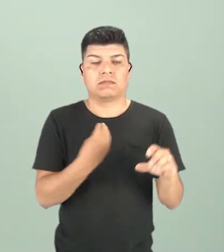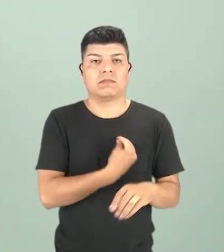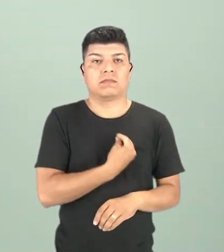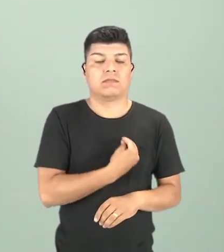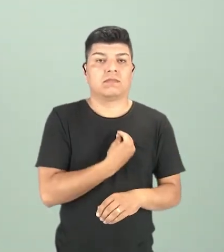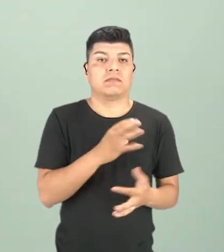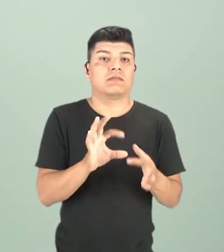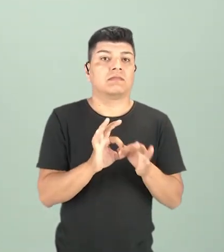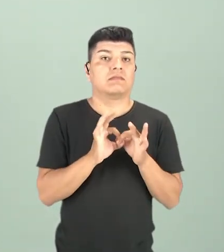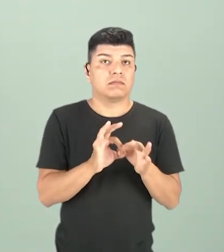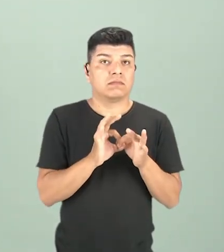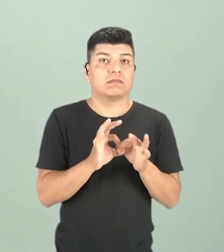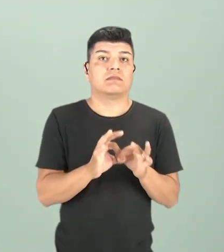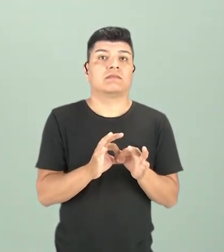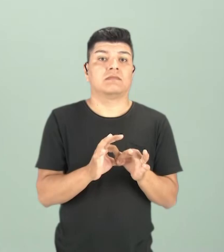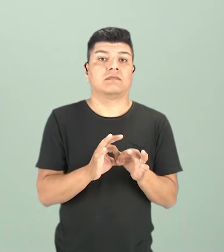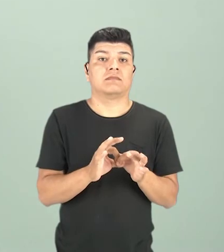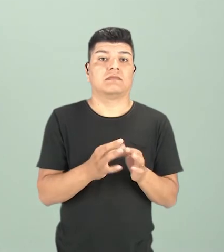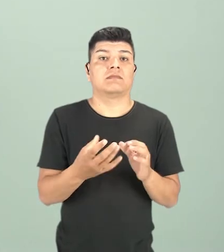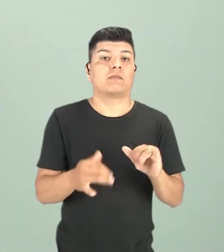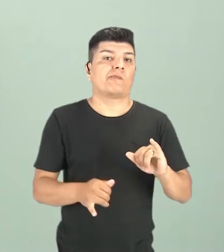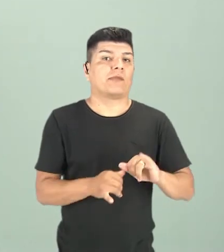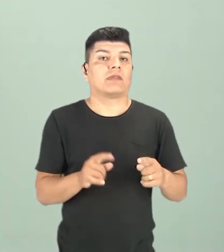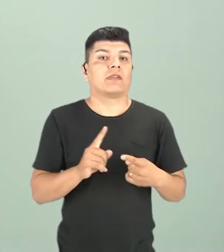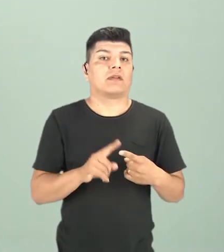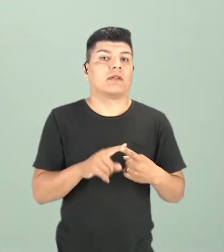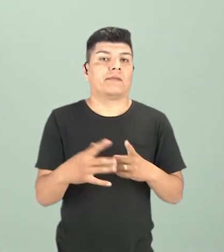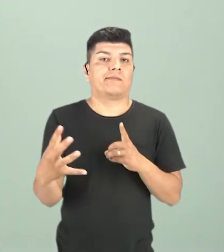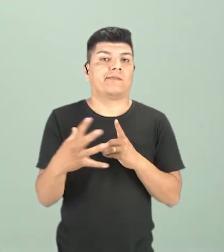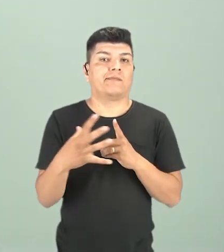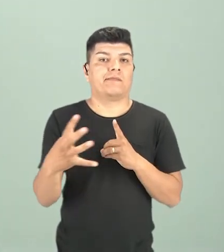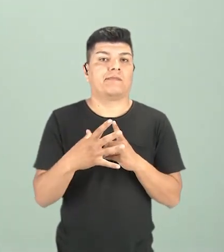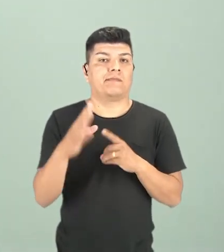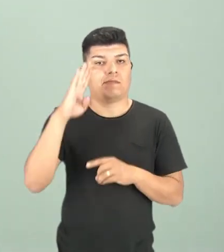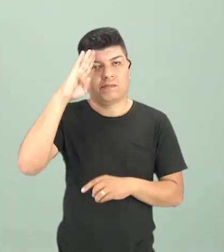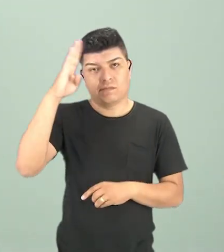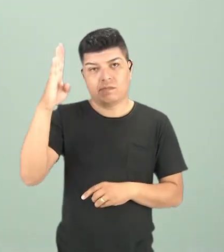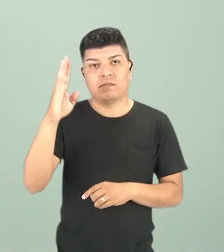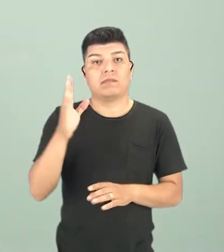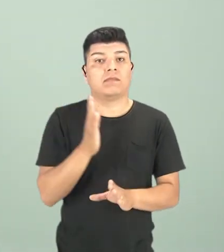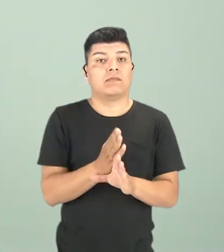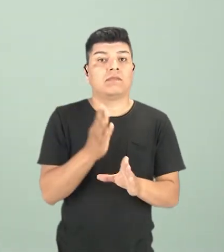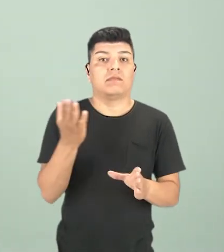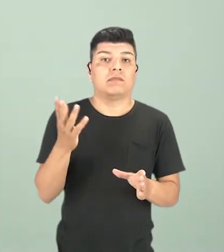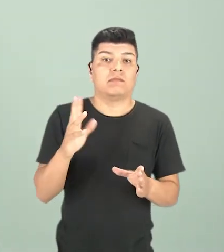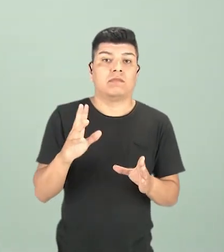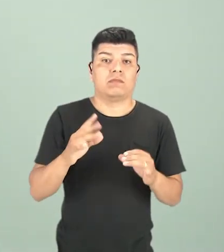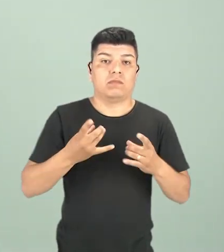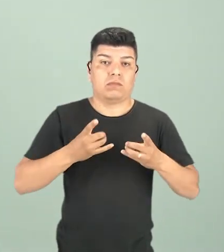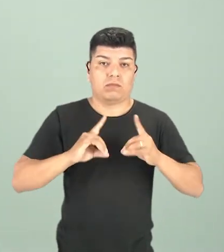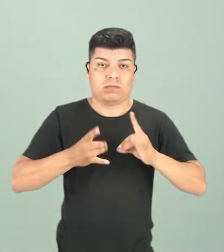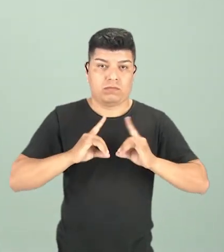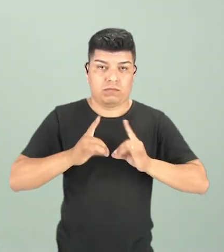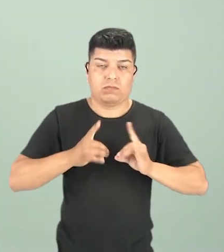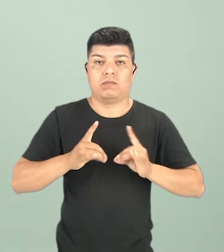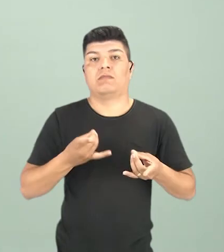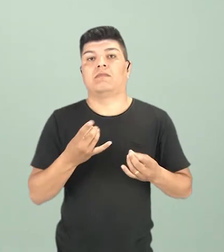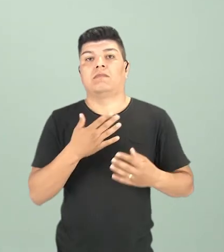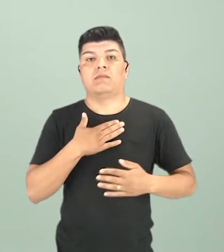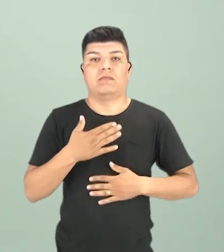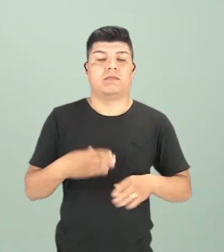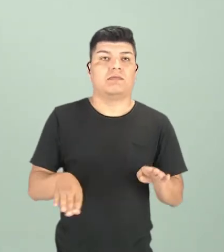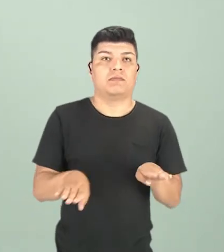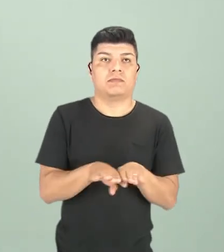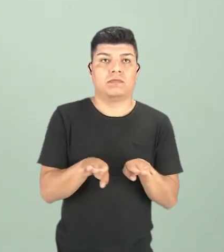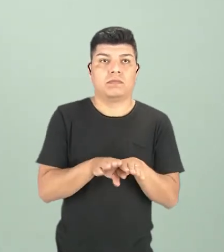vai estar relacionada ao sexo, porque ela é influenciada principalmente por questões hormonais ou físicas, enfim,